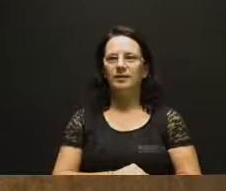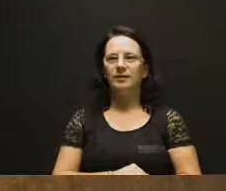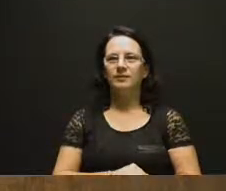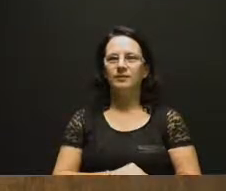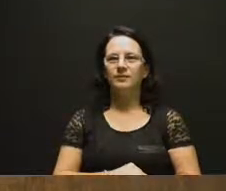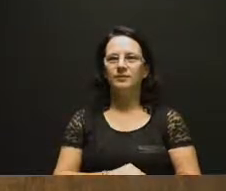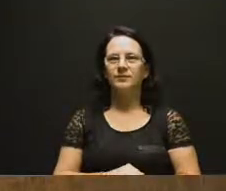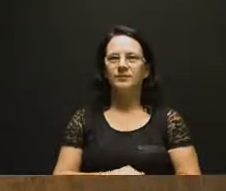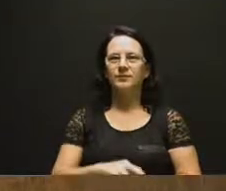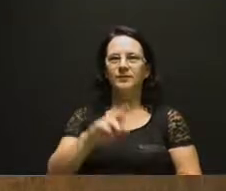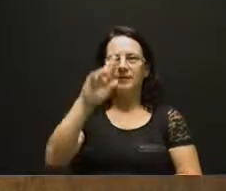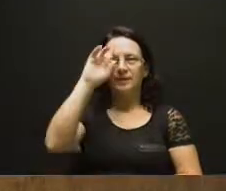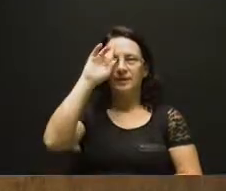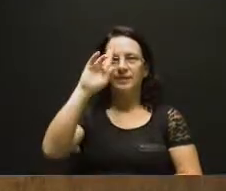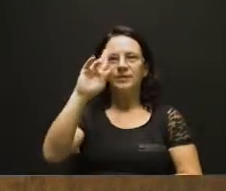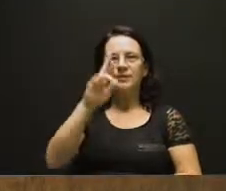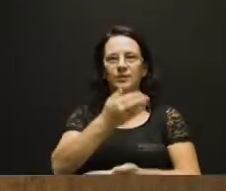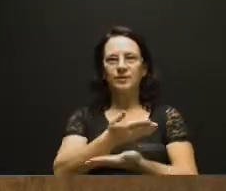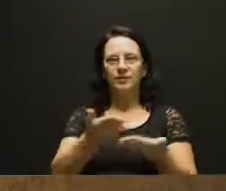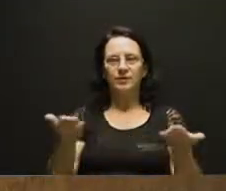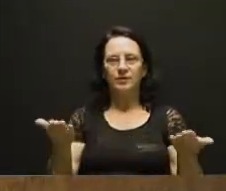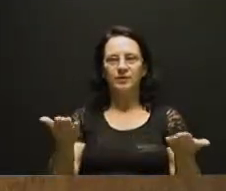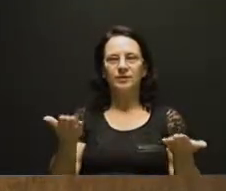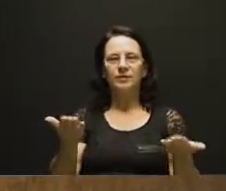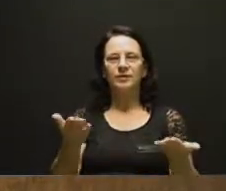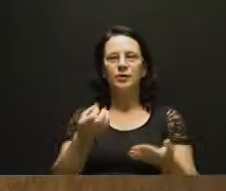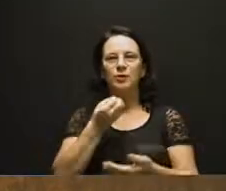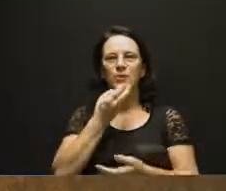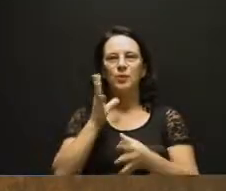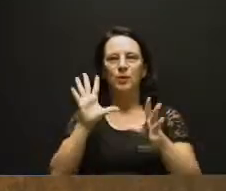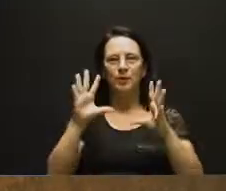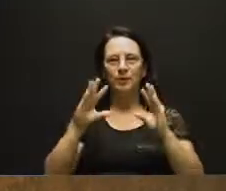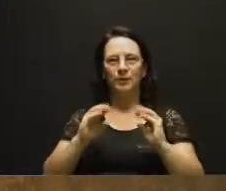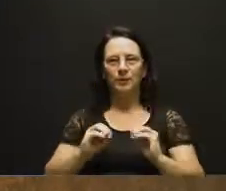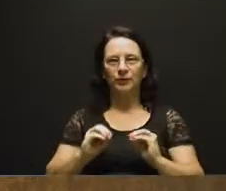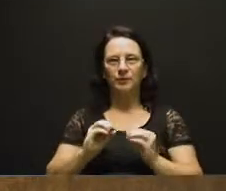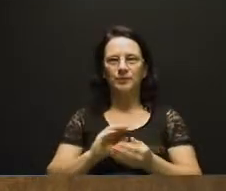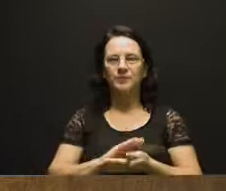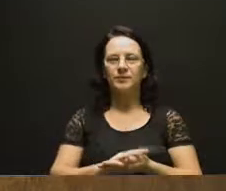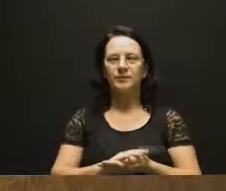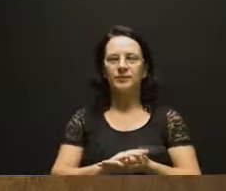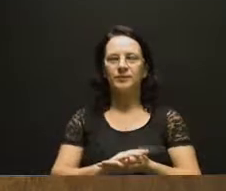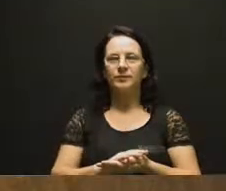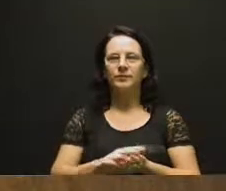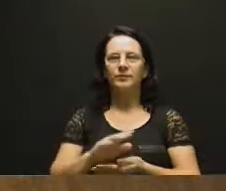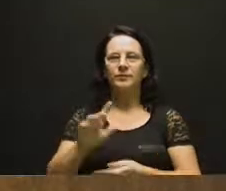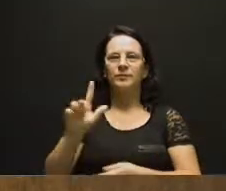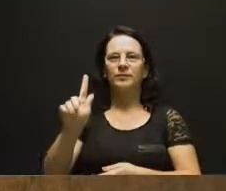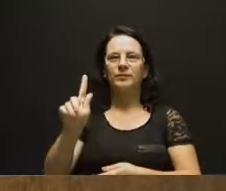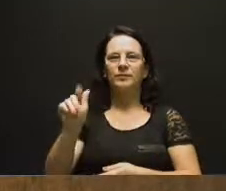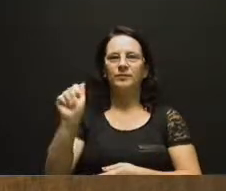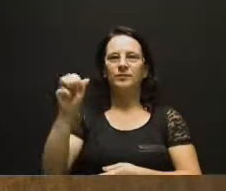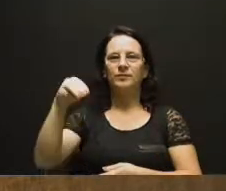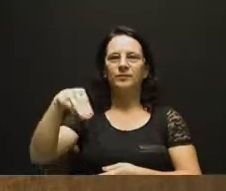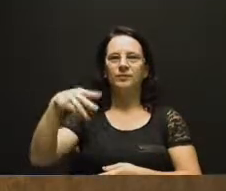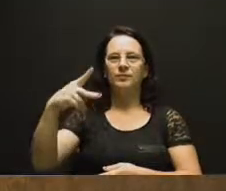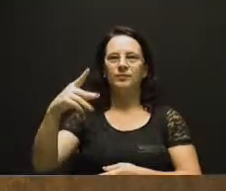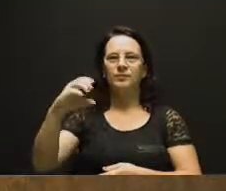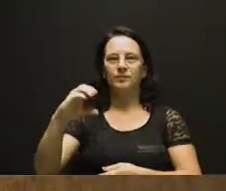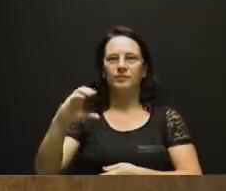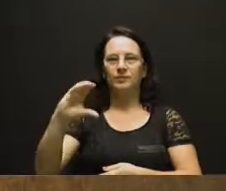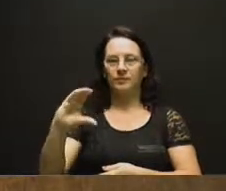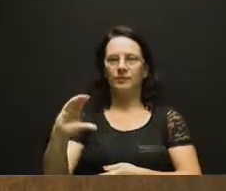senhoras e senhores boa noite o gam peek grupo de